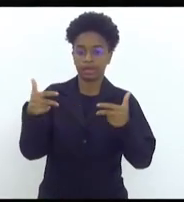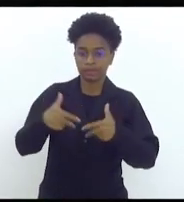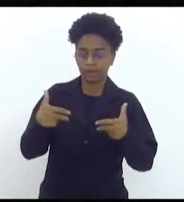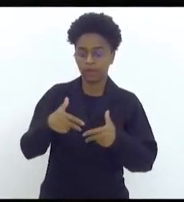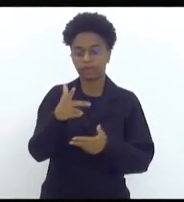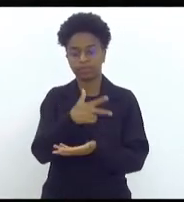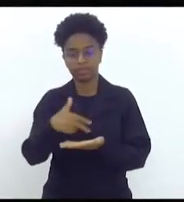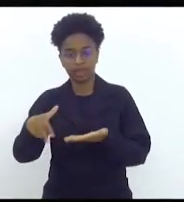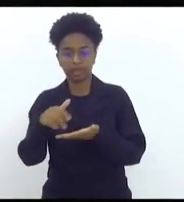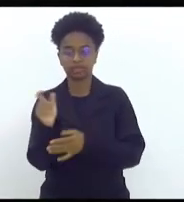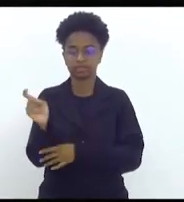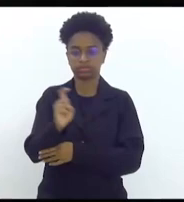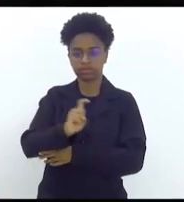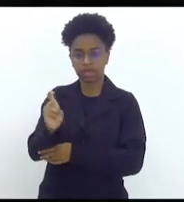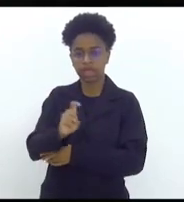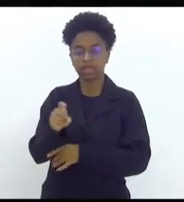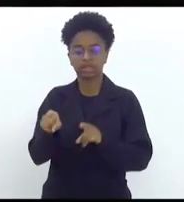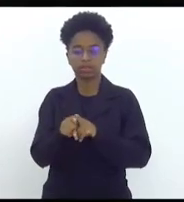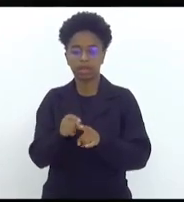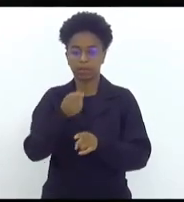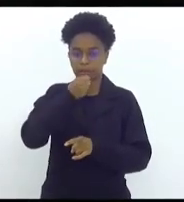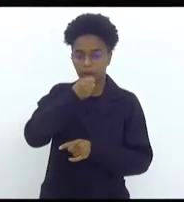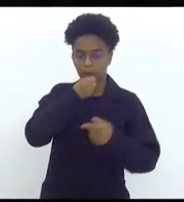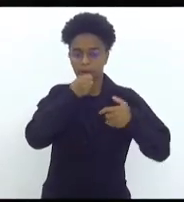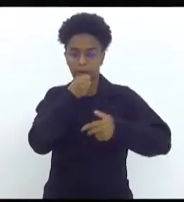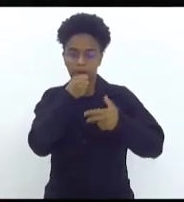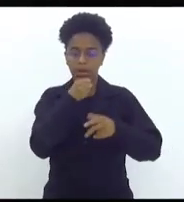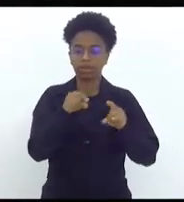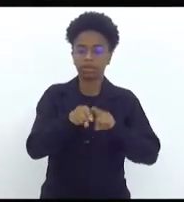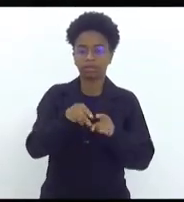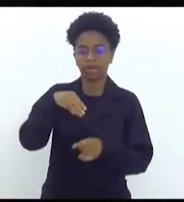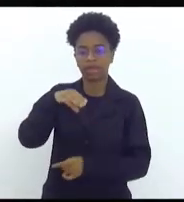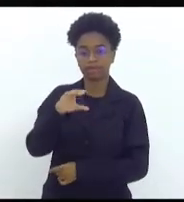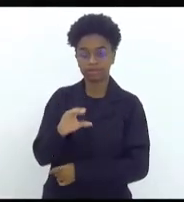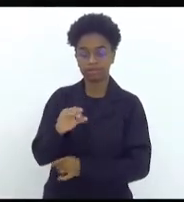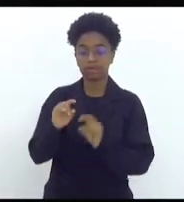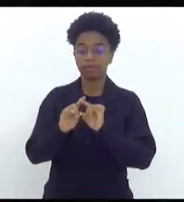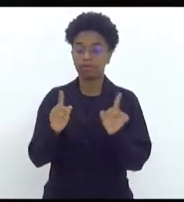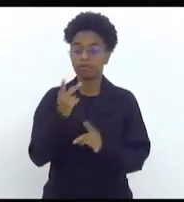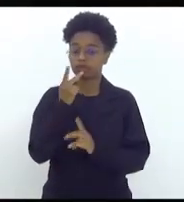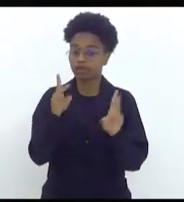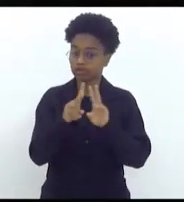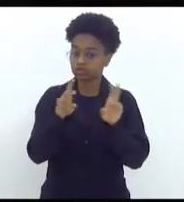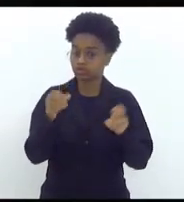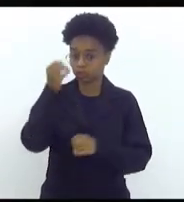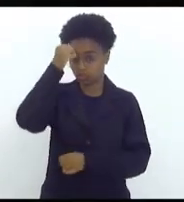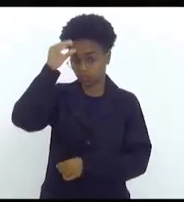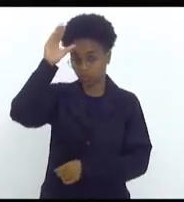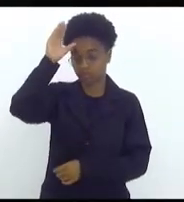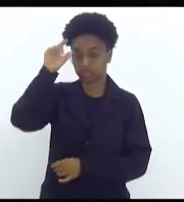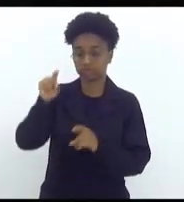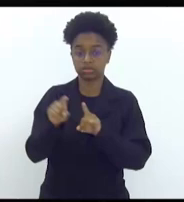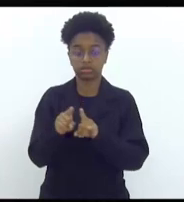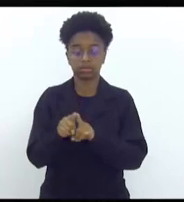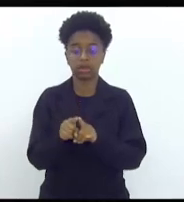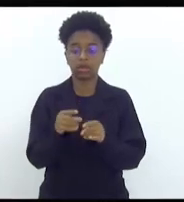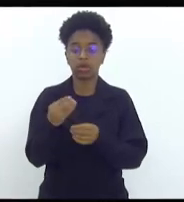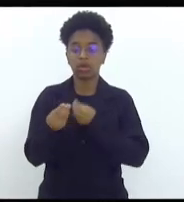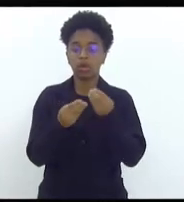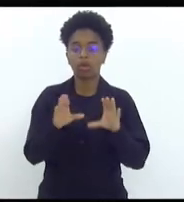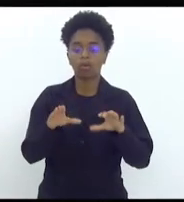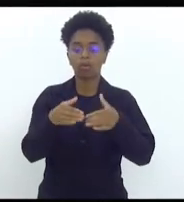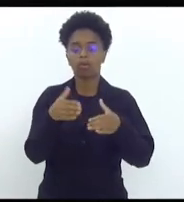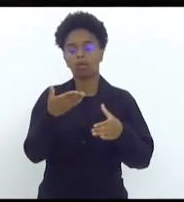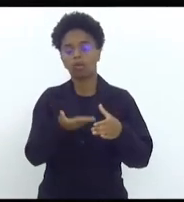o grafite o bit o Mc mas é falar também do conhecimento e da comunidade